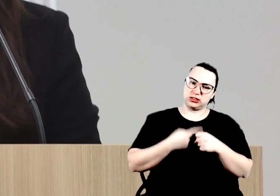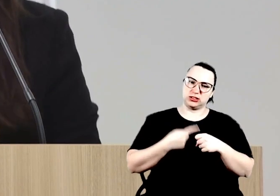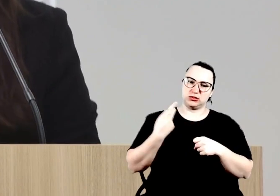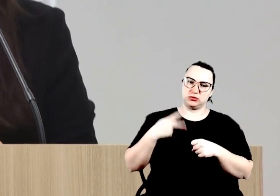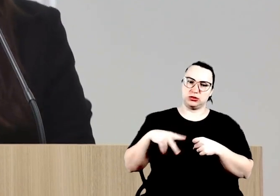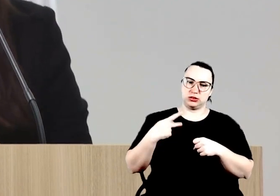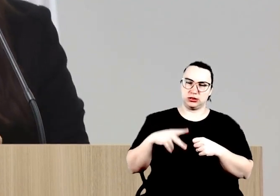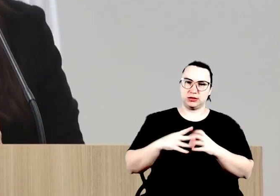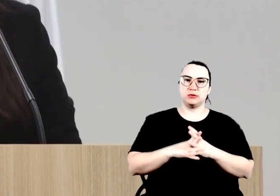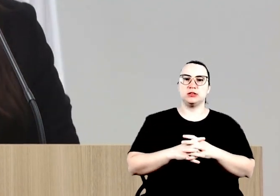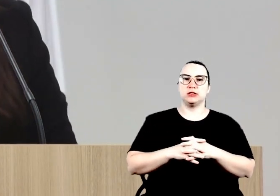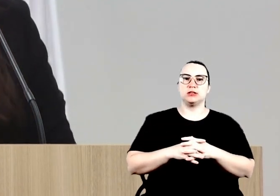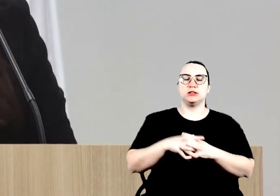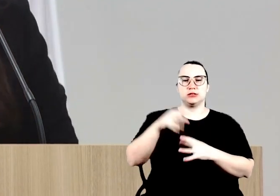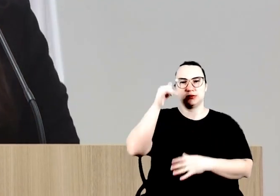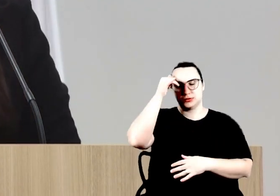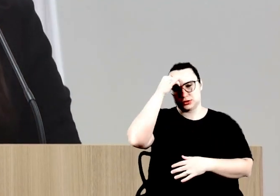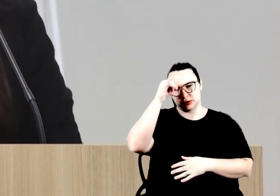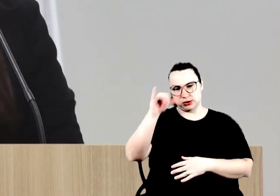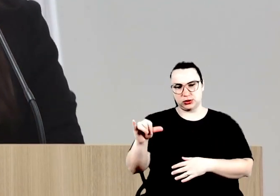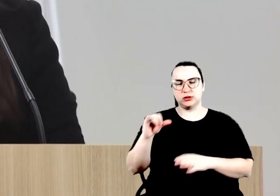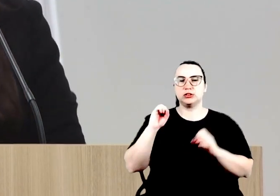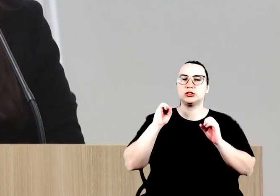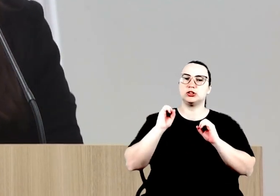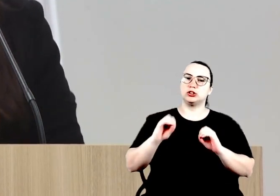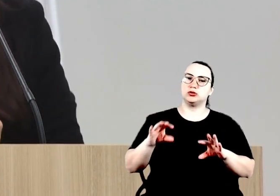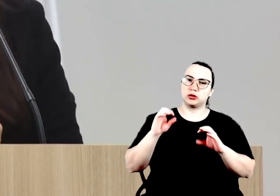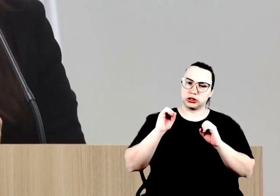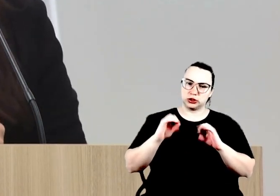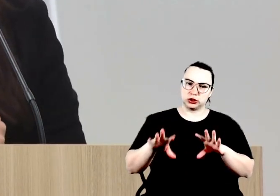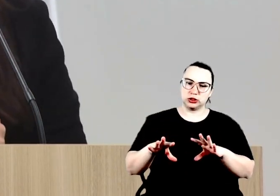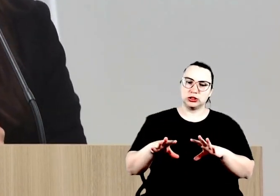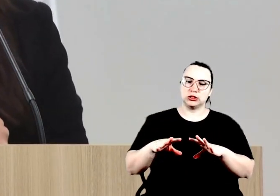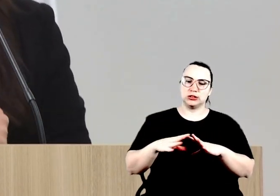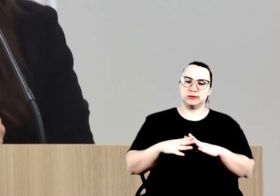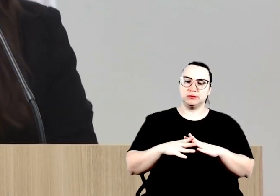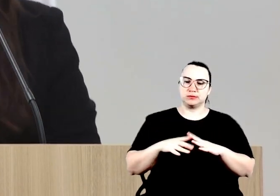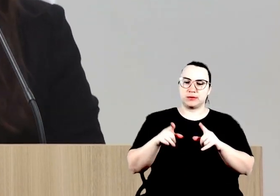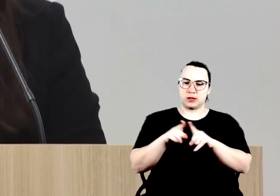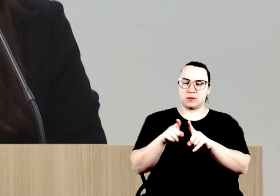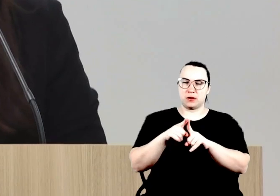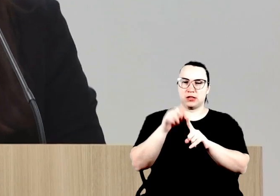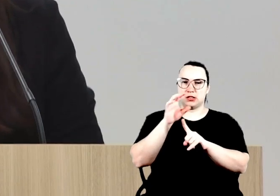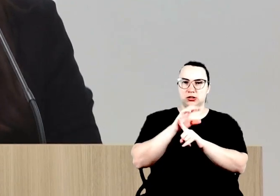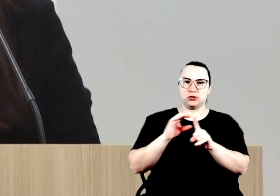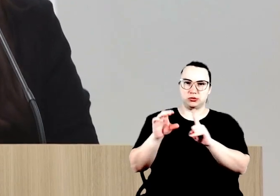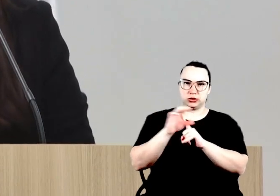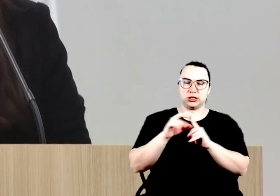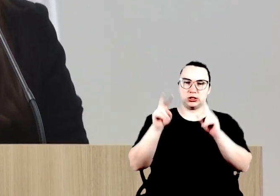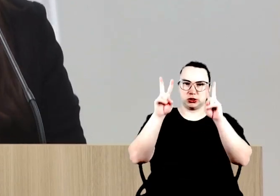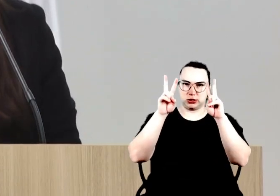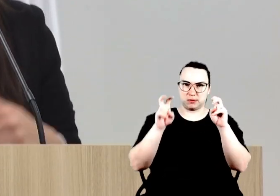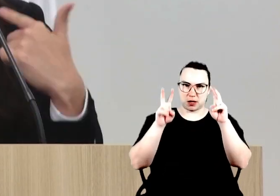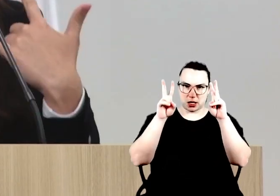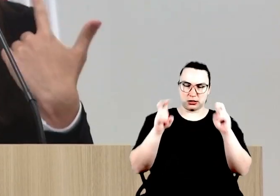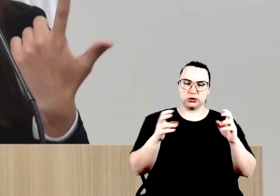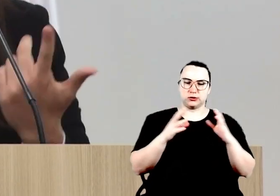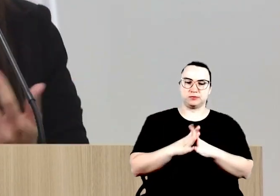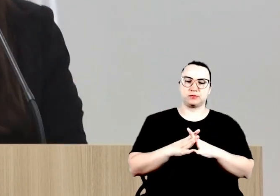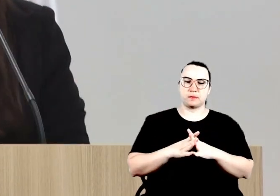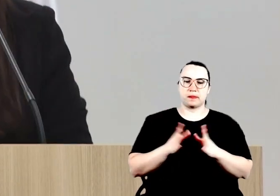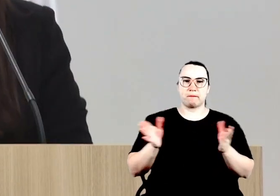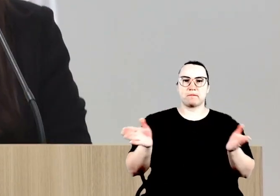de ações preventivas, educativas, além do despertar da comunidade pela temática, além de